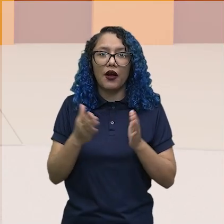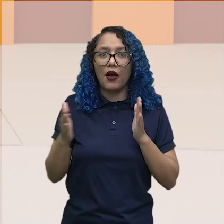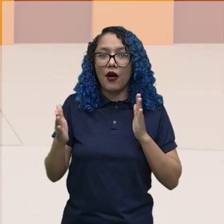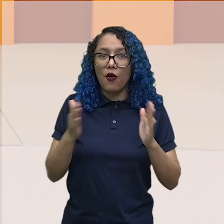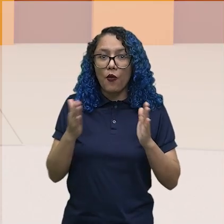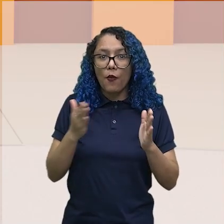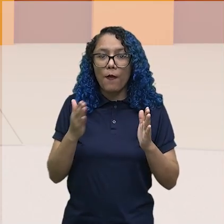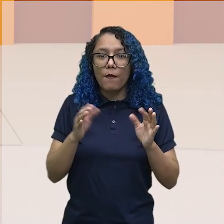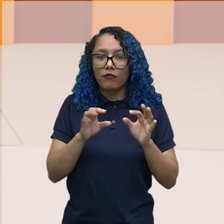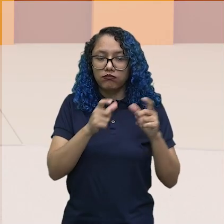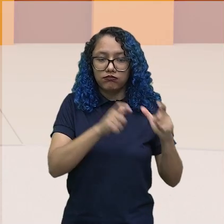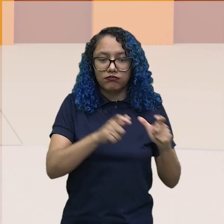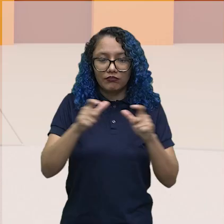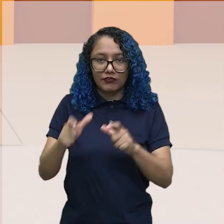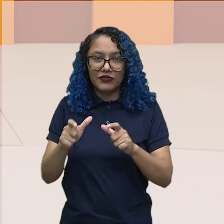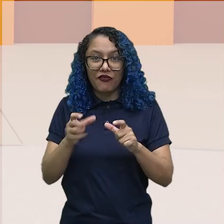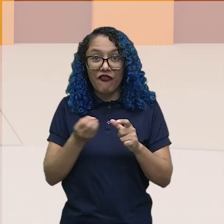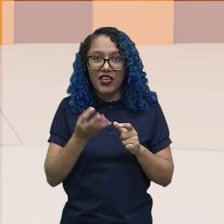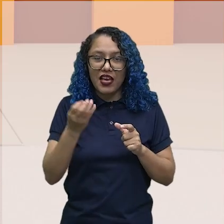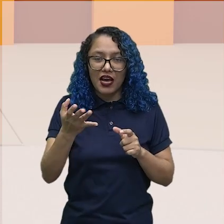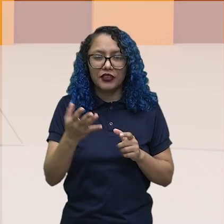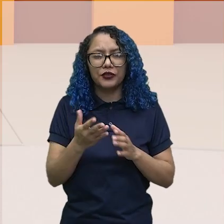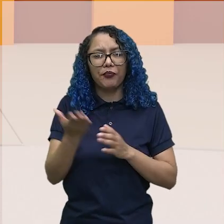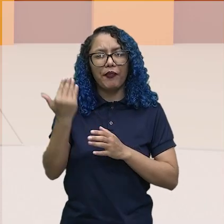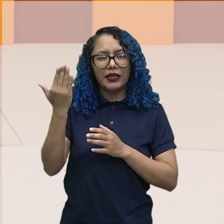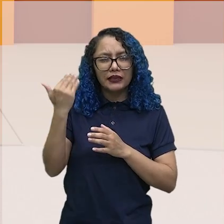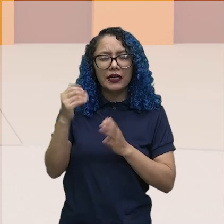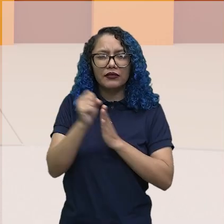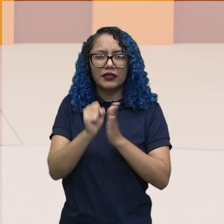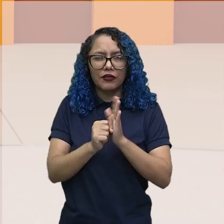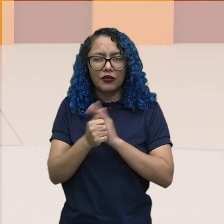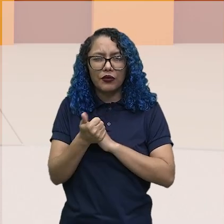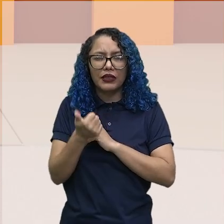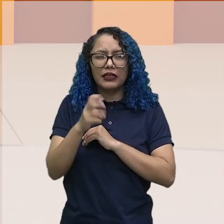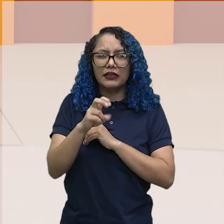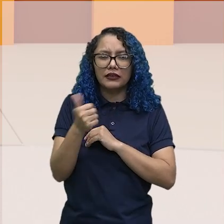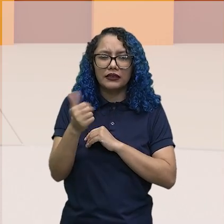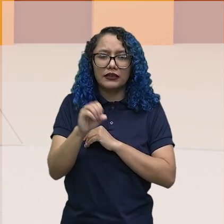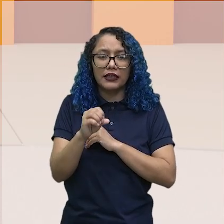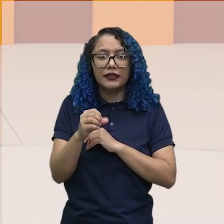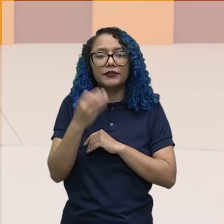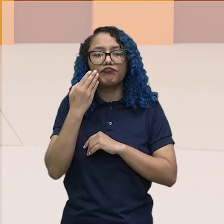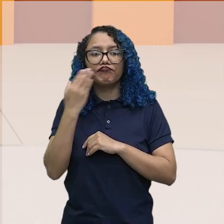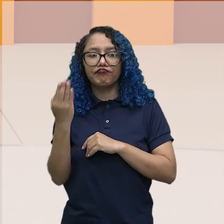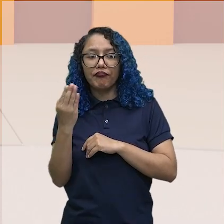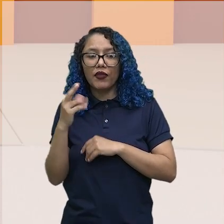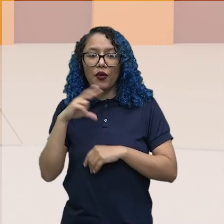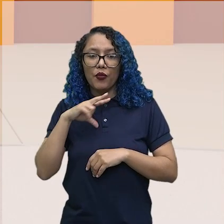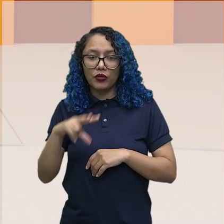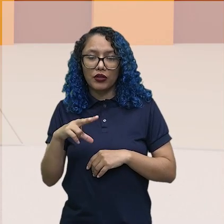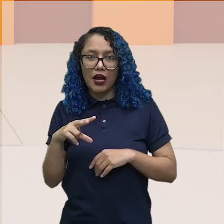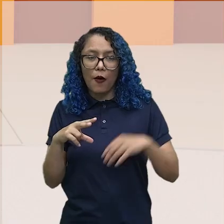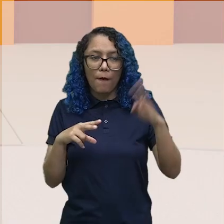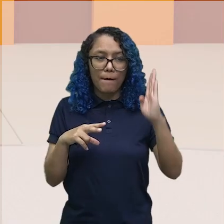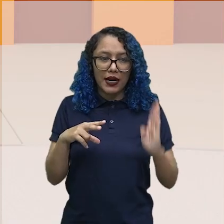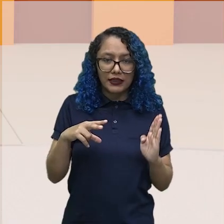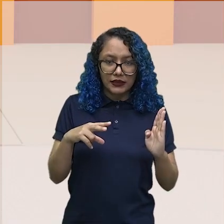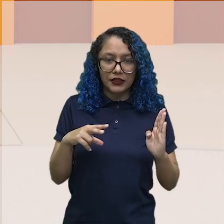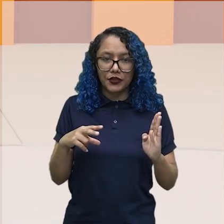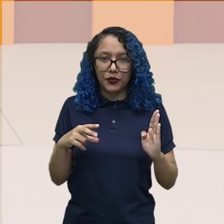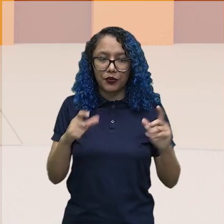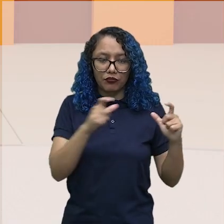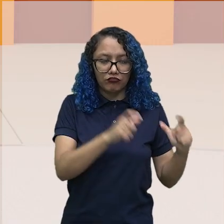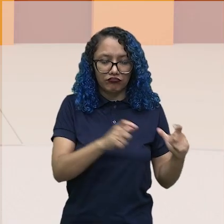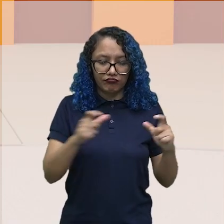no século XV e no século XVI, o tempo de viagem entre Brasil e Portugal, ou Portugal-Brasil, como